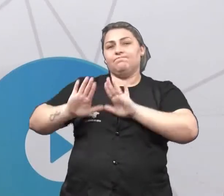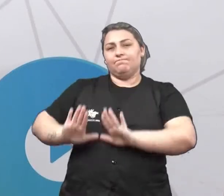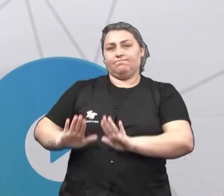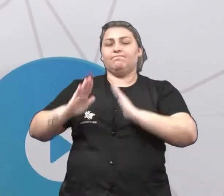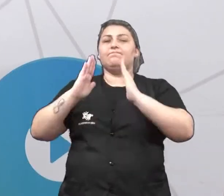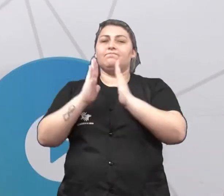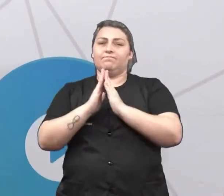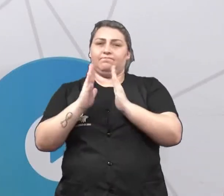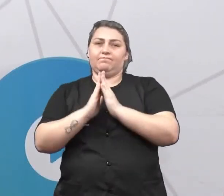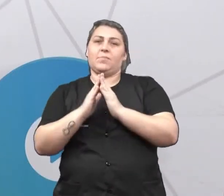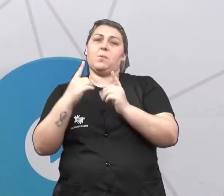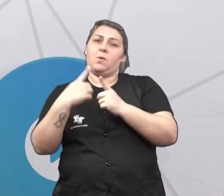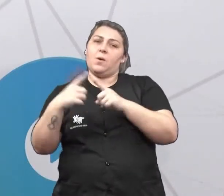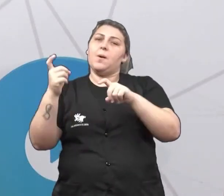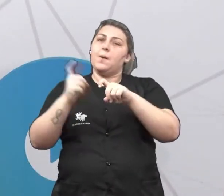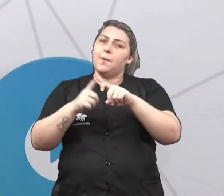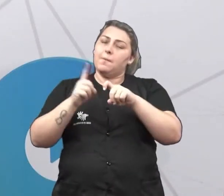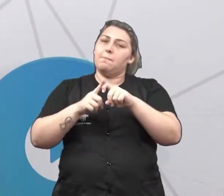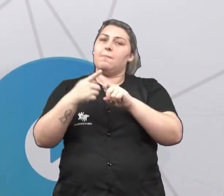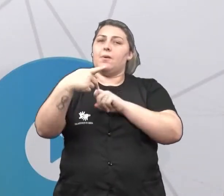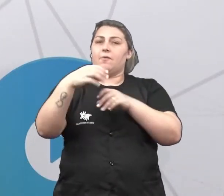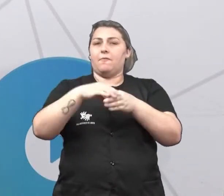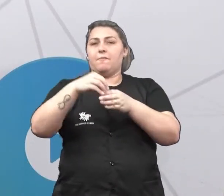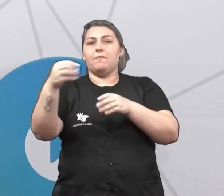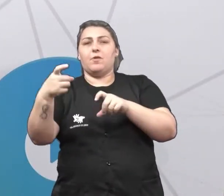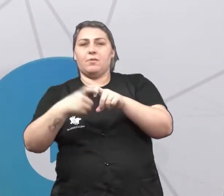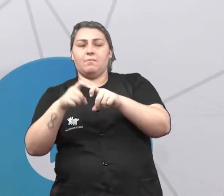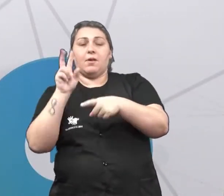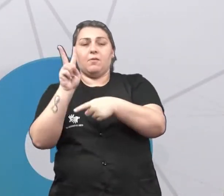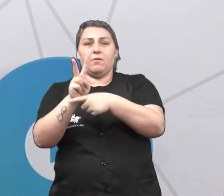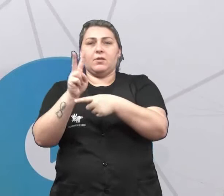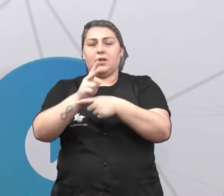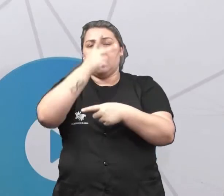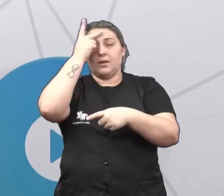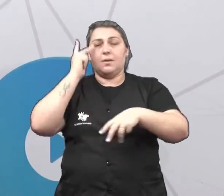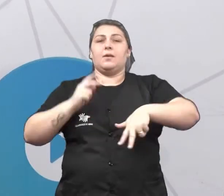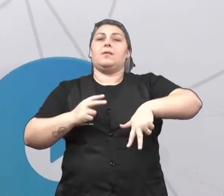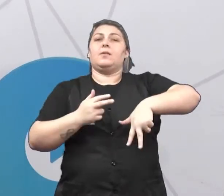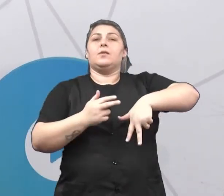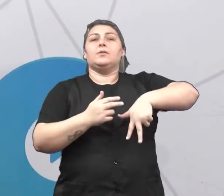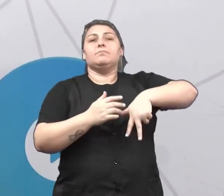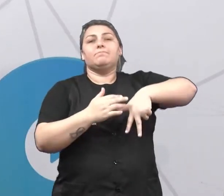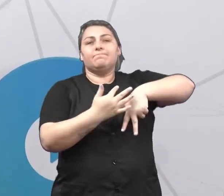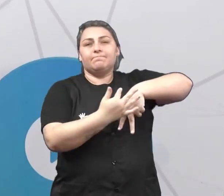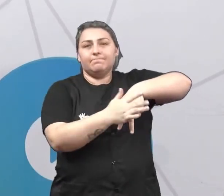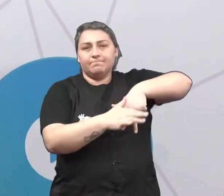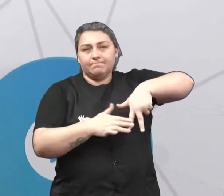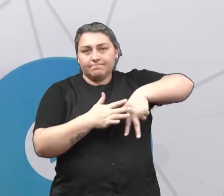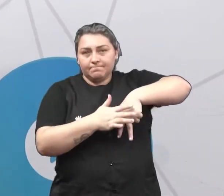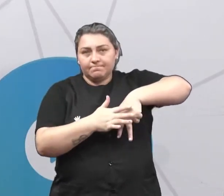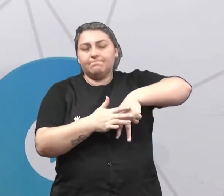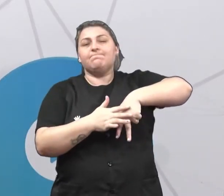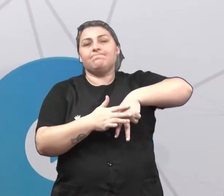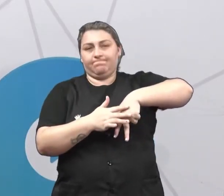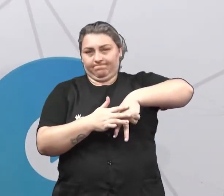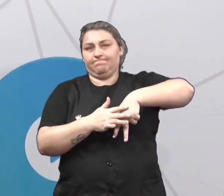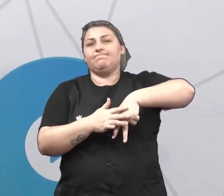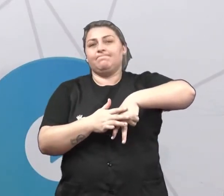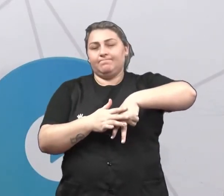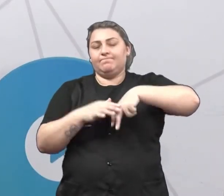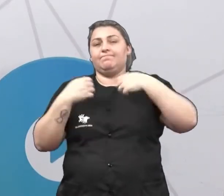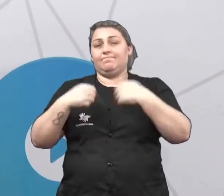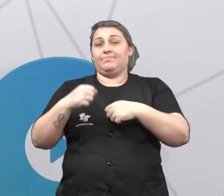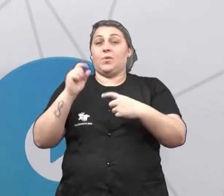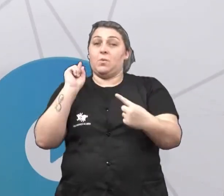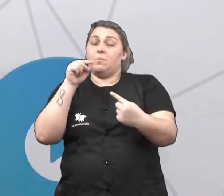enfermeiros tinham que estar lá no hospital para poder cuidar dos doentes. Então, essa propaganda realmente tinha a intenção de difundir uma